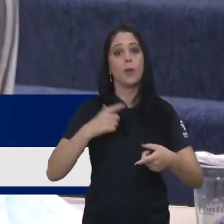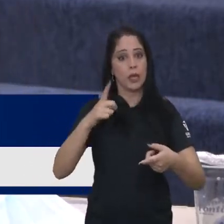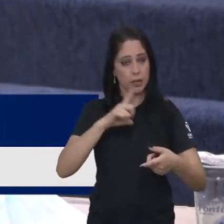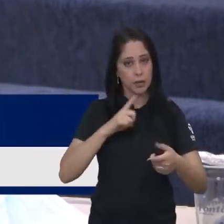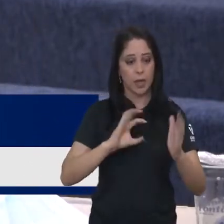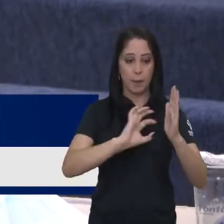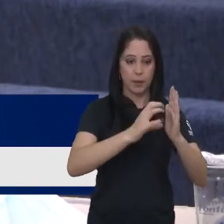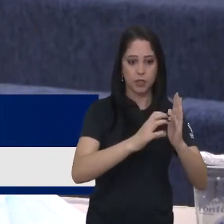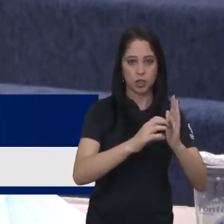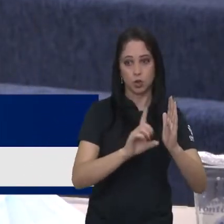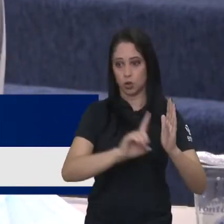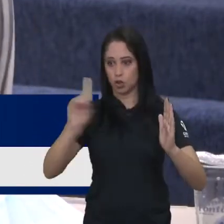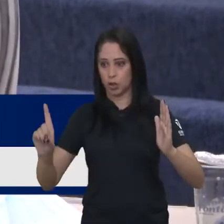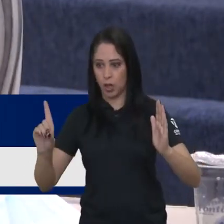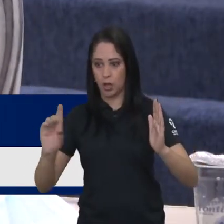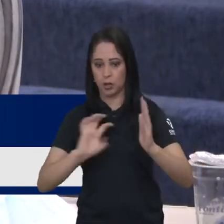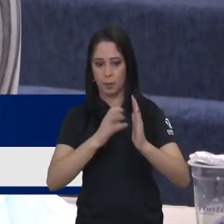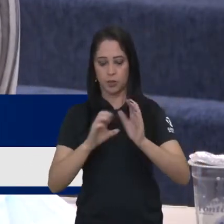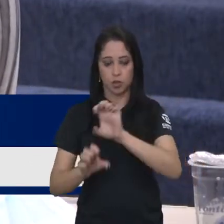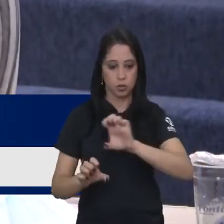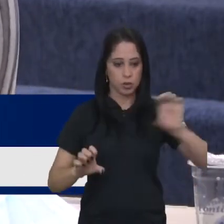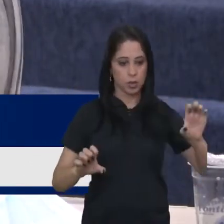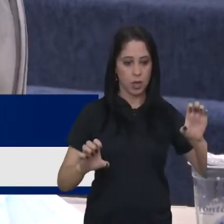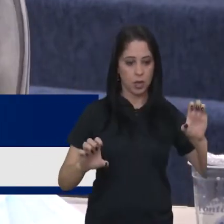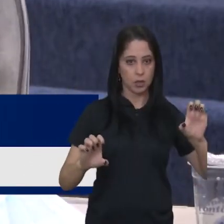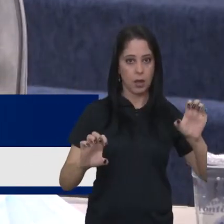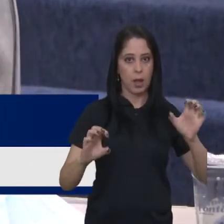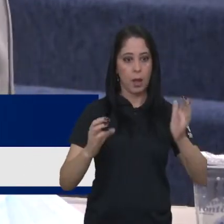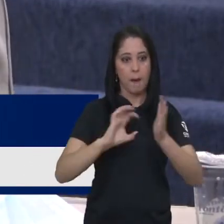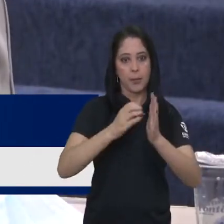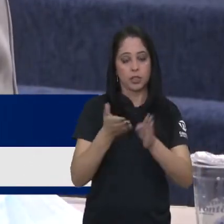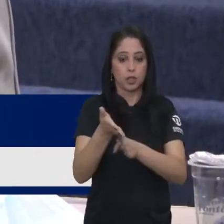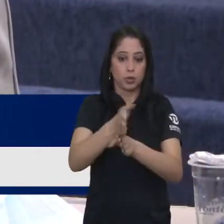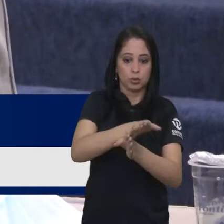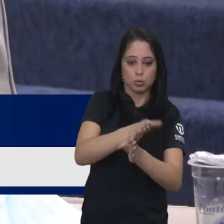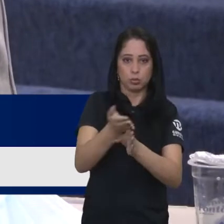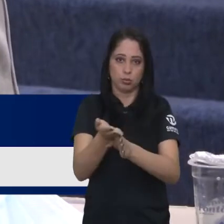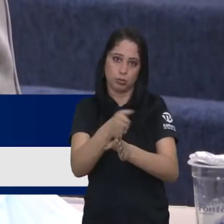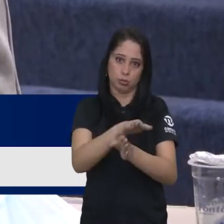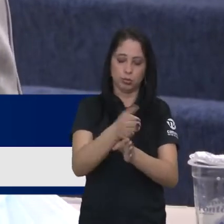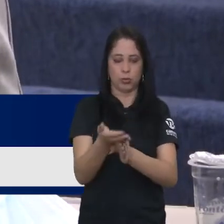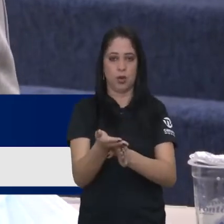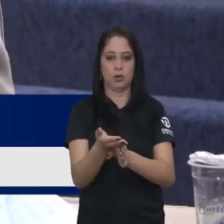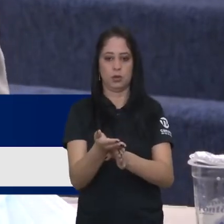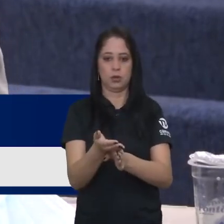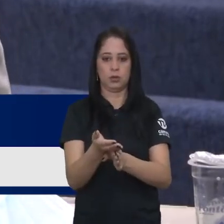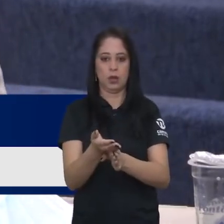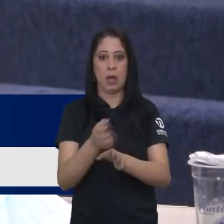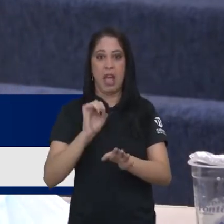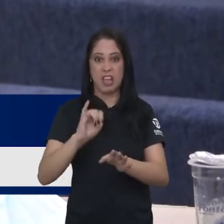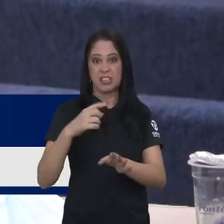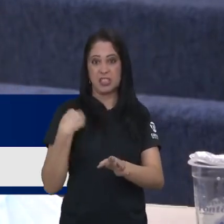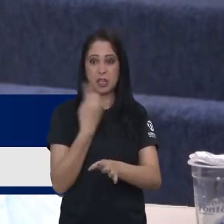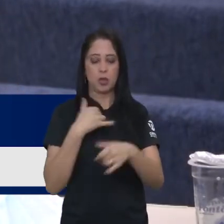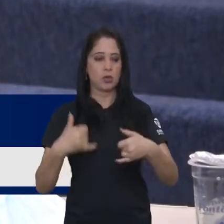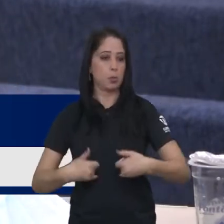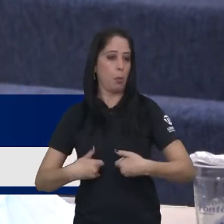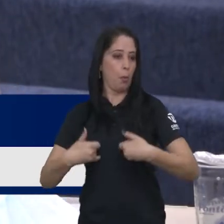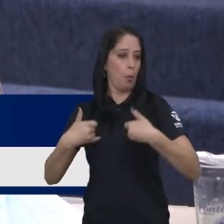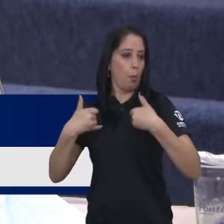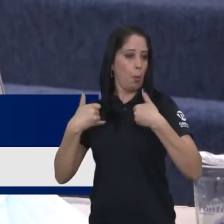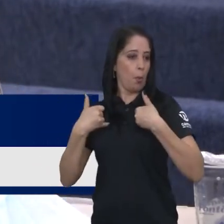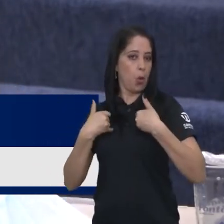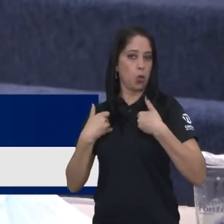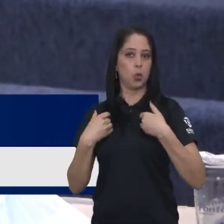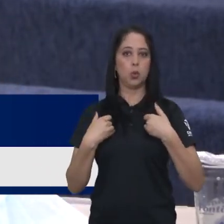esquerda, de direita, de centro e quando nós colocarmos as, entre aspas, vaidades políticas